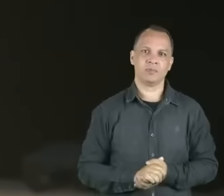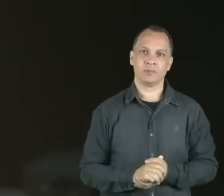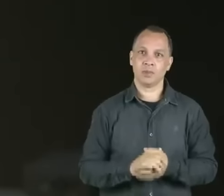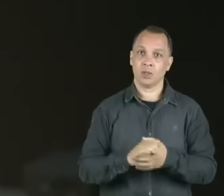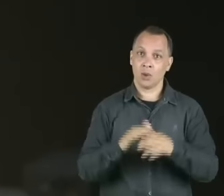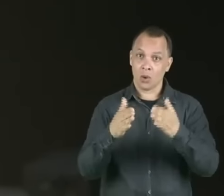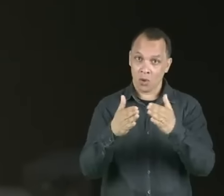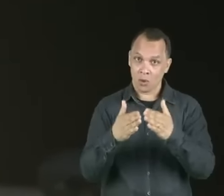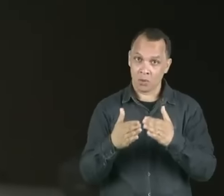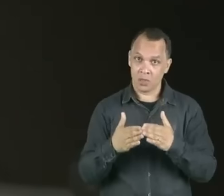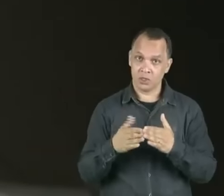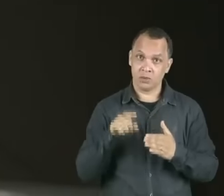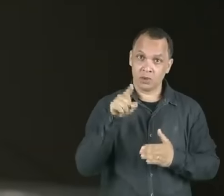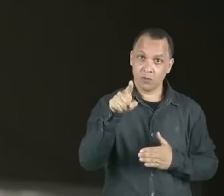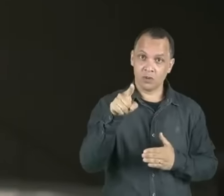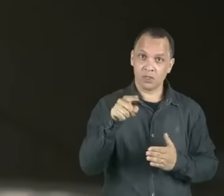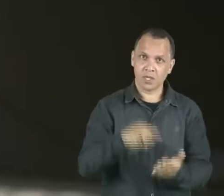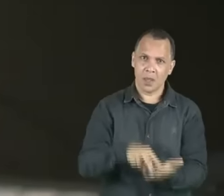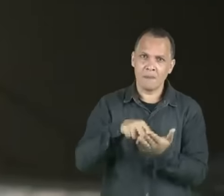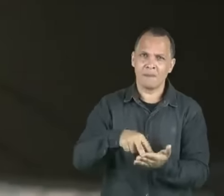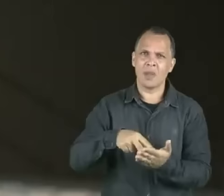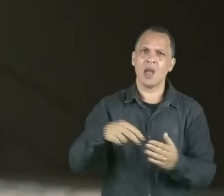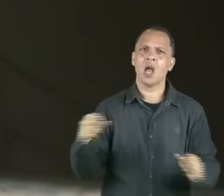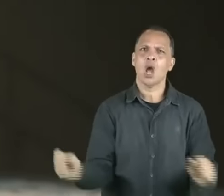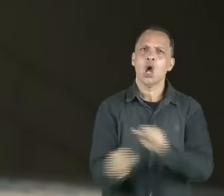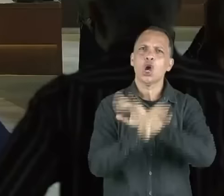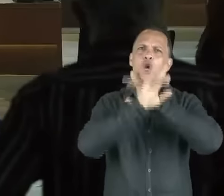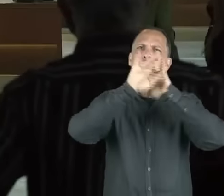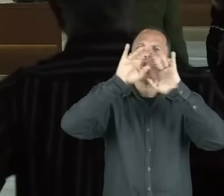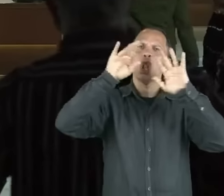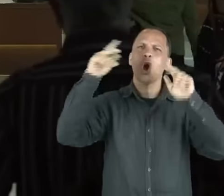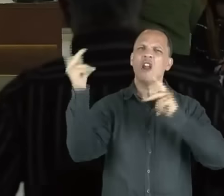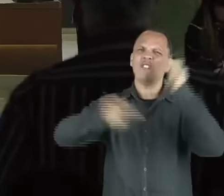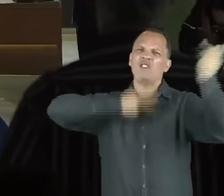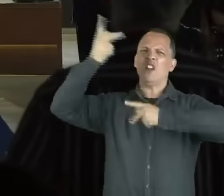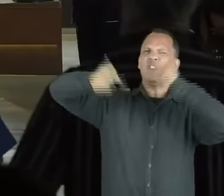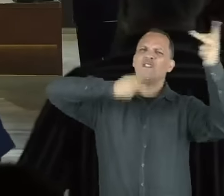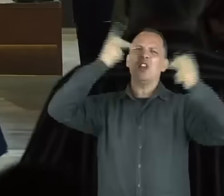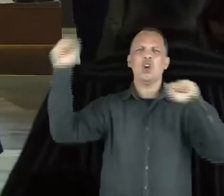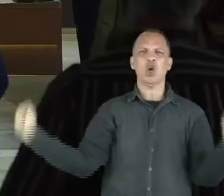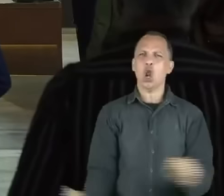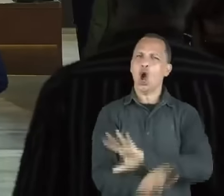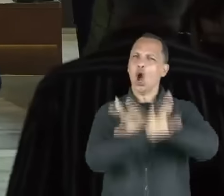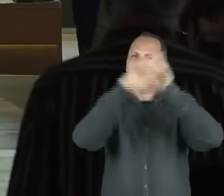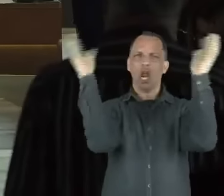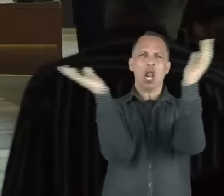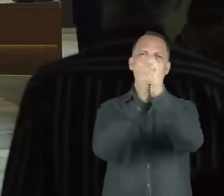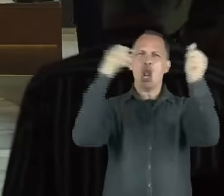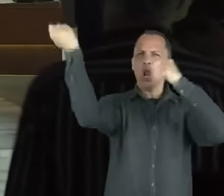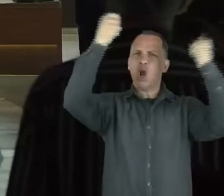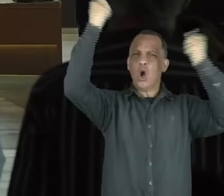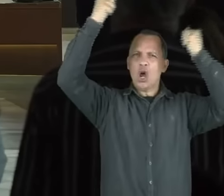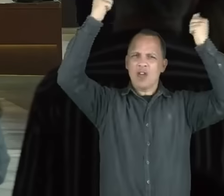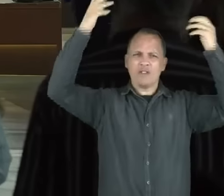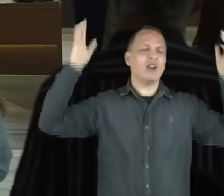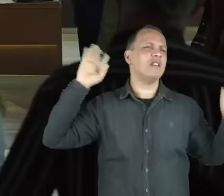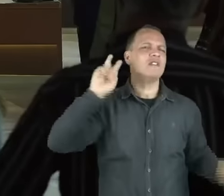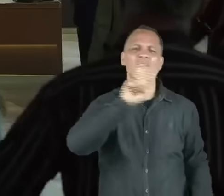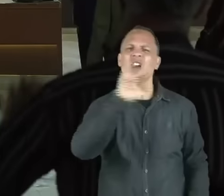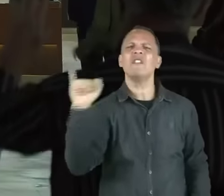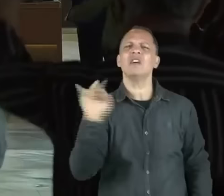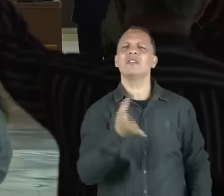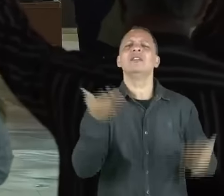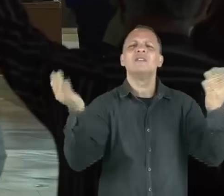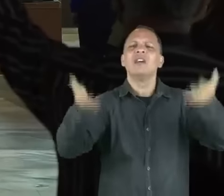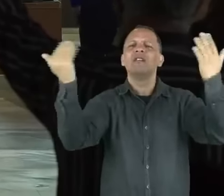ficar em pé e dá um glória a Deus bem alto assim várias vezes fiz a pasta até os glória a Deus glória a Deus